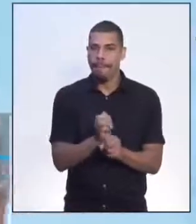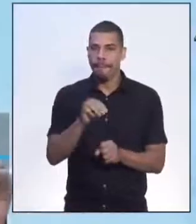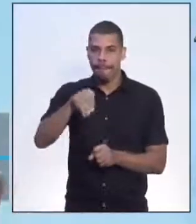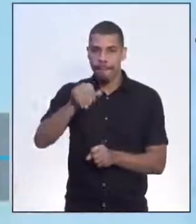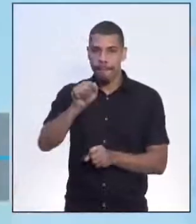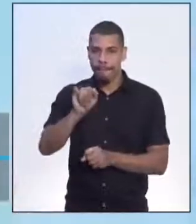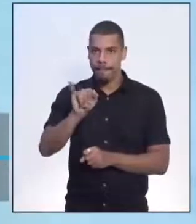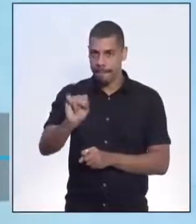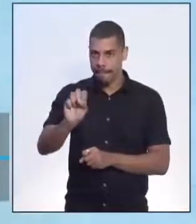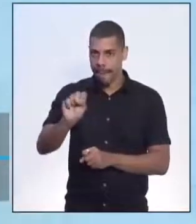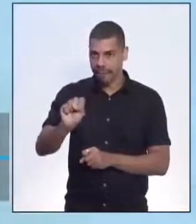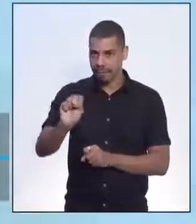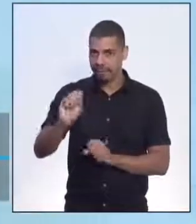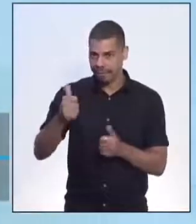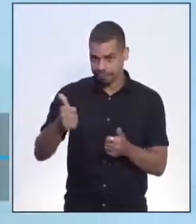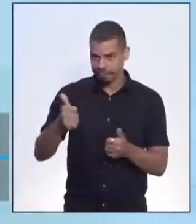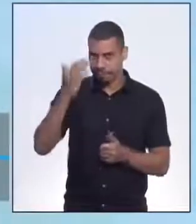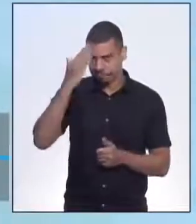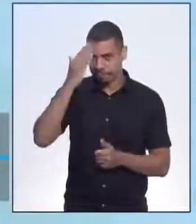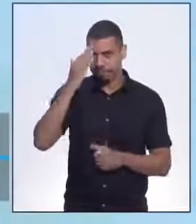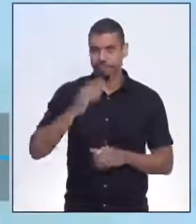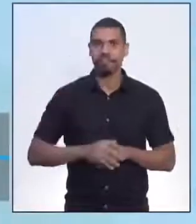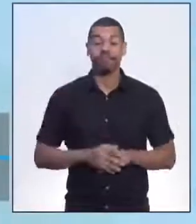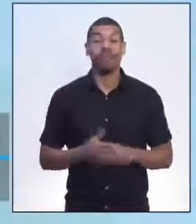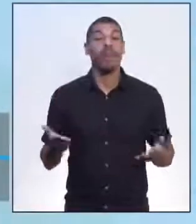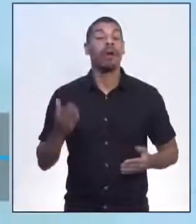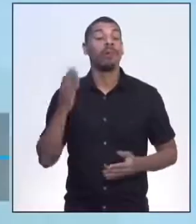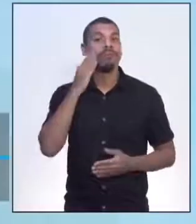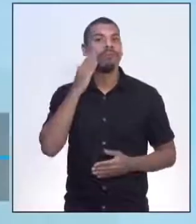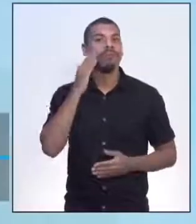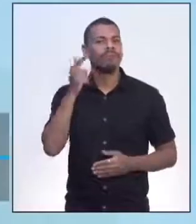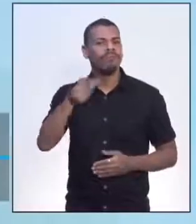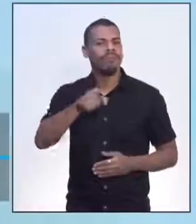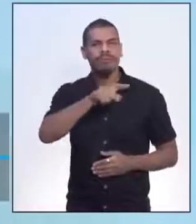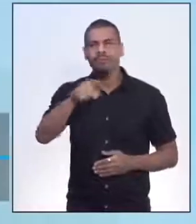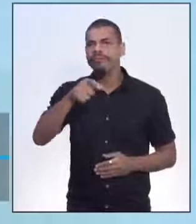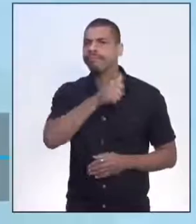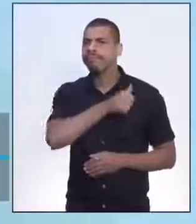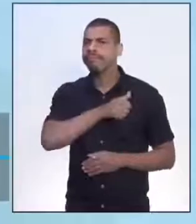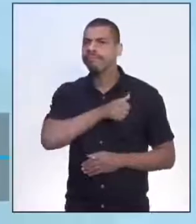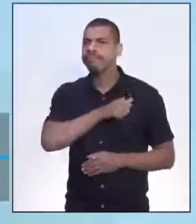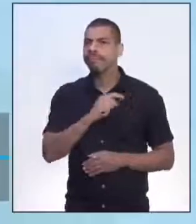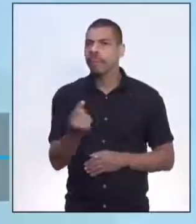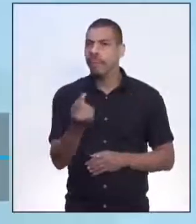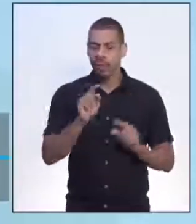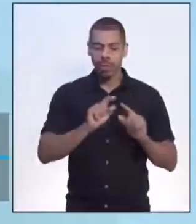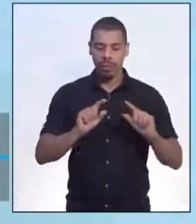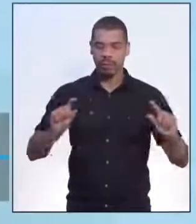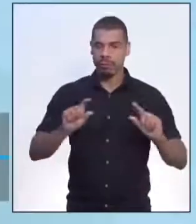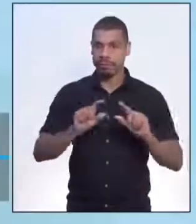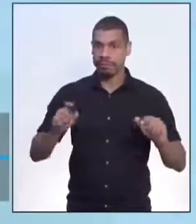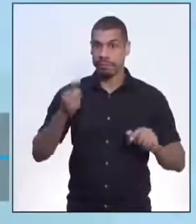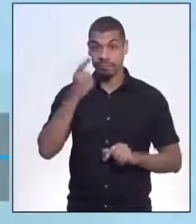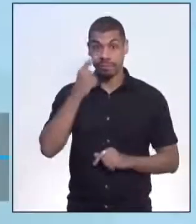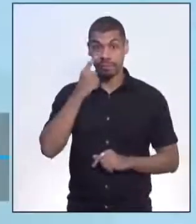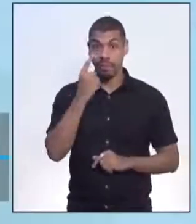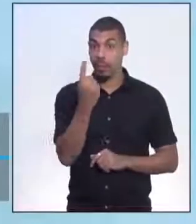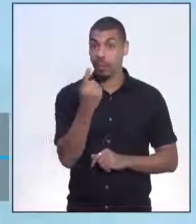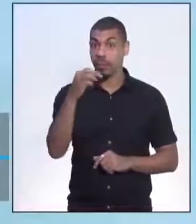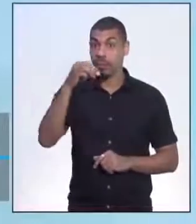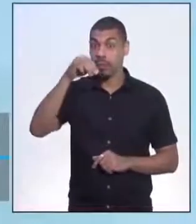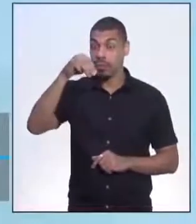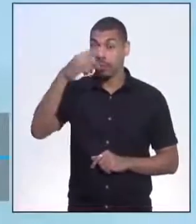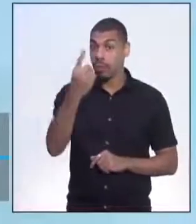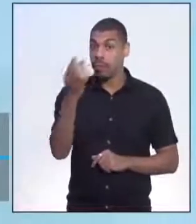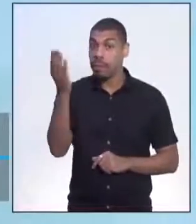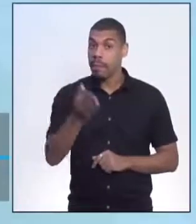oposta. Agora, eu quero ver se vocês estão ficando craques novamente. Tem mais uma oração ali que vocês terão 1 minuto e 30